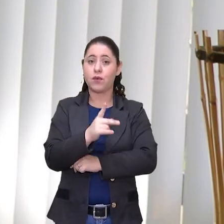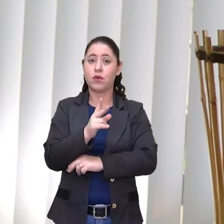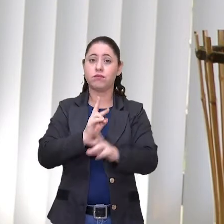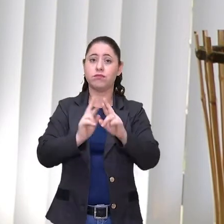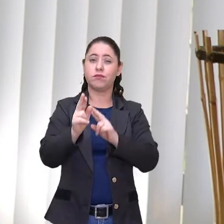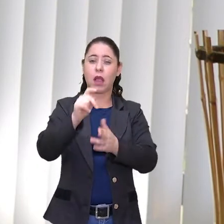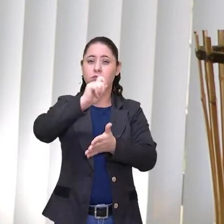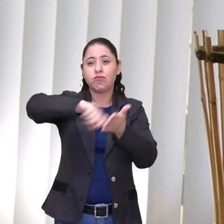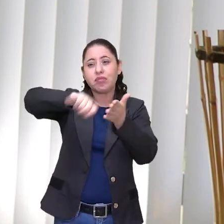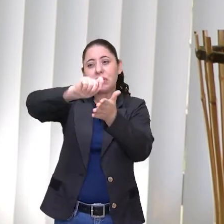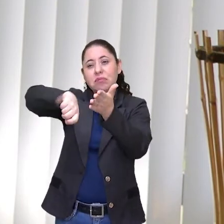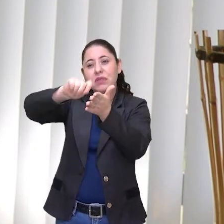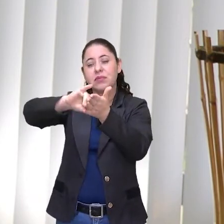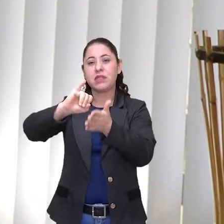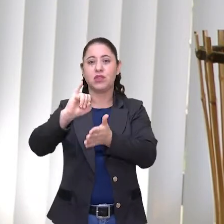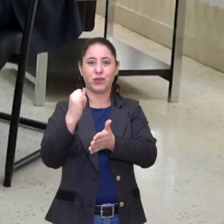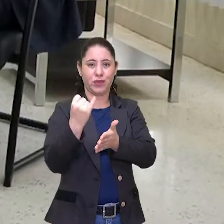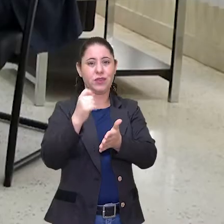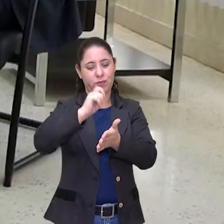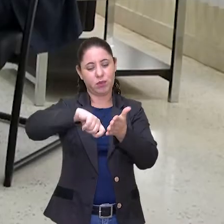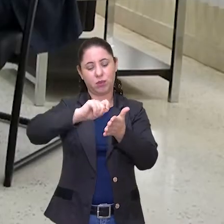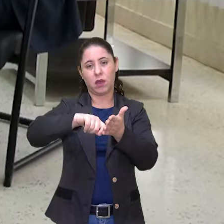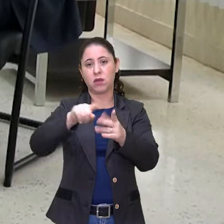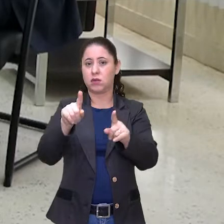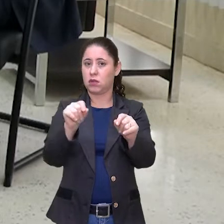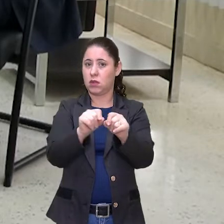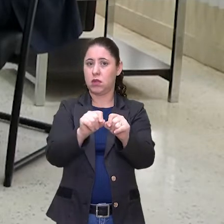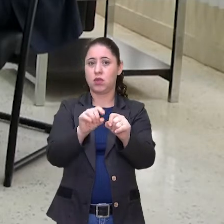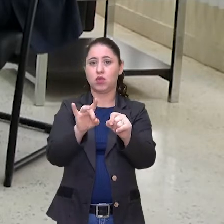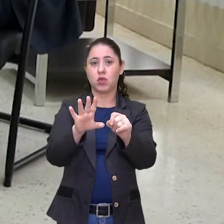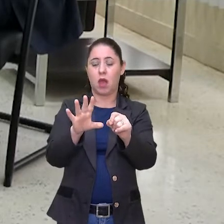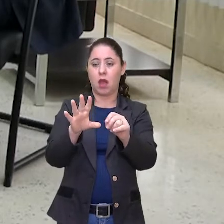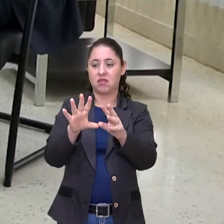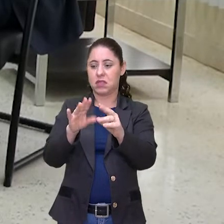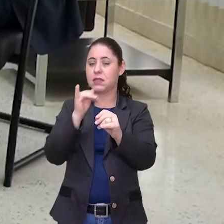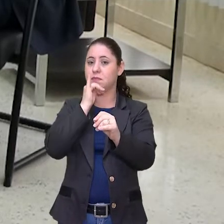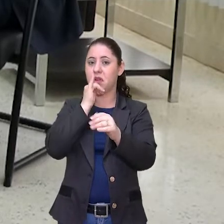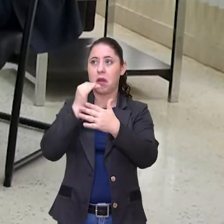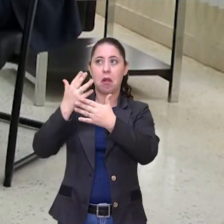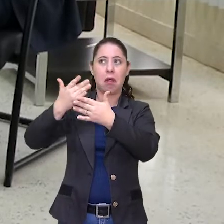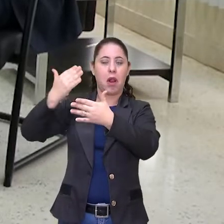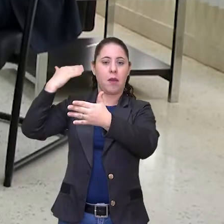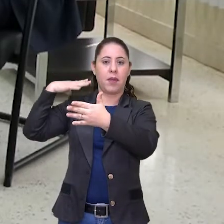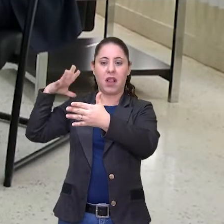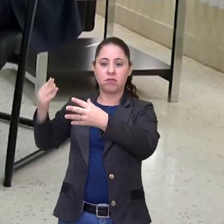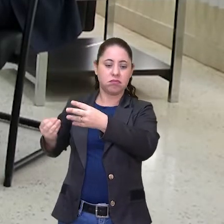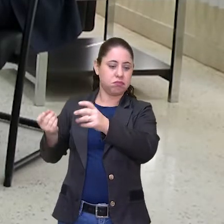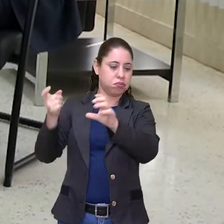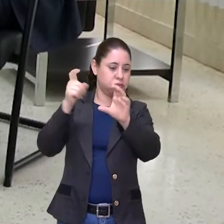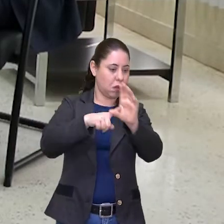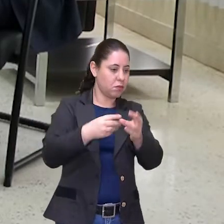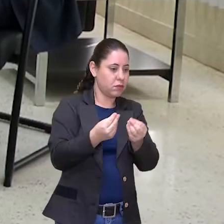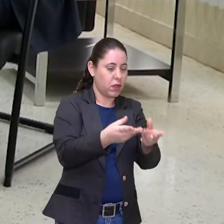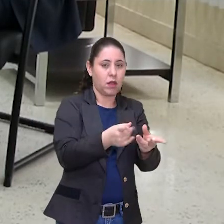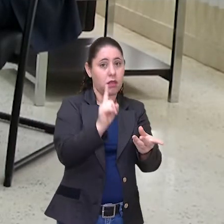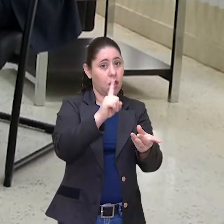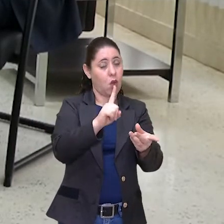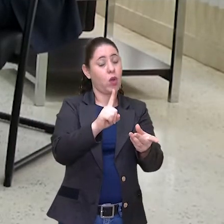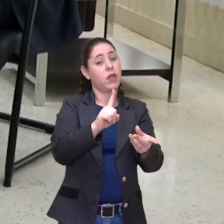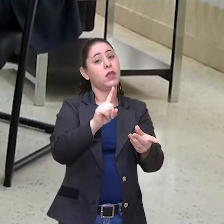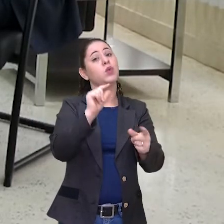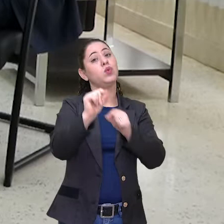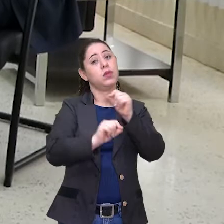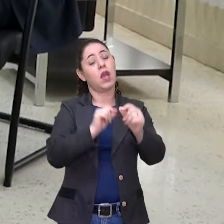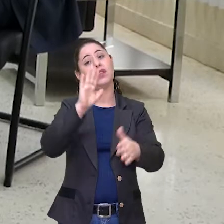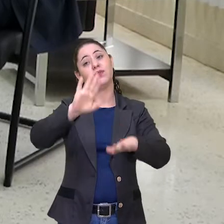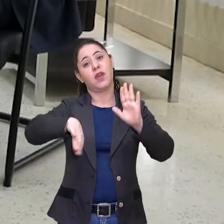importante em relação às questões tributárias. Então, os tributos não são transmitidos ao novo proprietário, o que numa